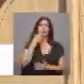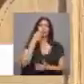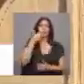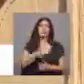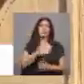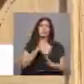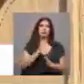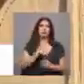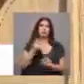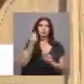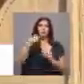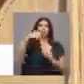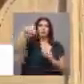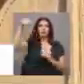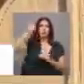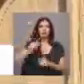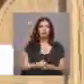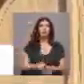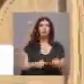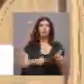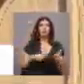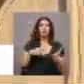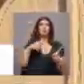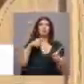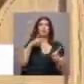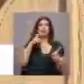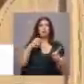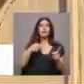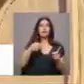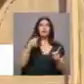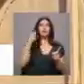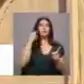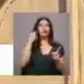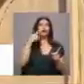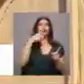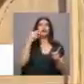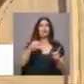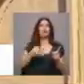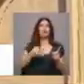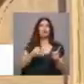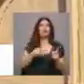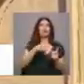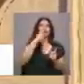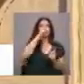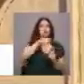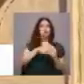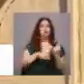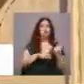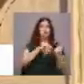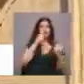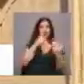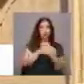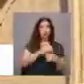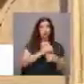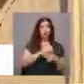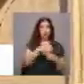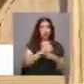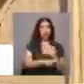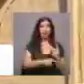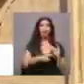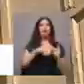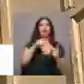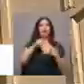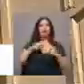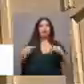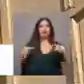fonte oficial que por cada vítima mortal de Covid-19, os governos estaduais e as câmaras municipais no Brasil recebem